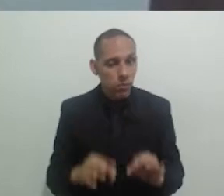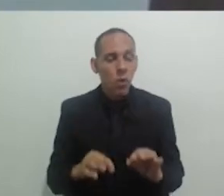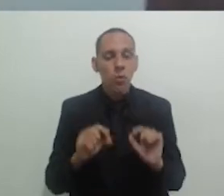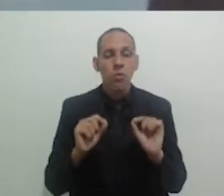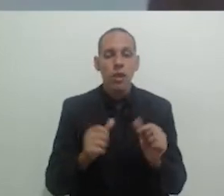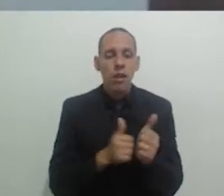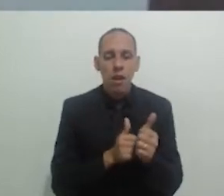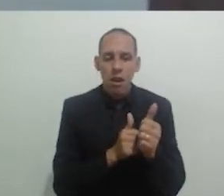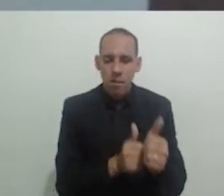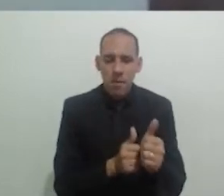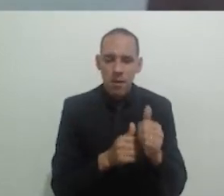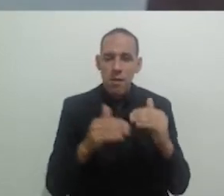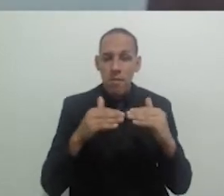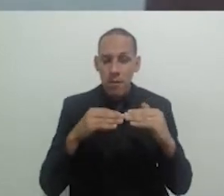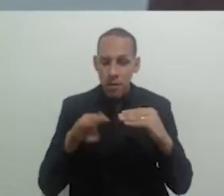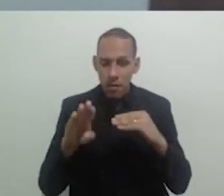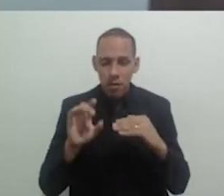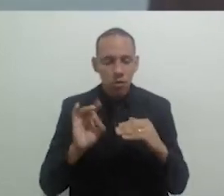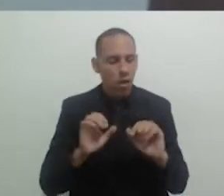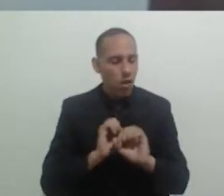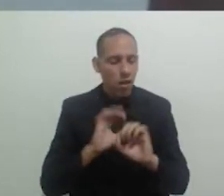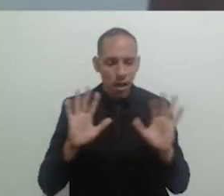divergência. Apenas para deixar bem claro,